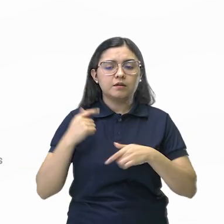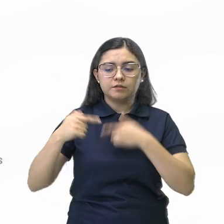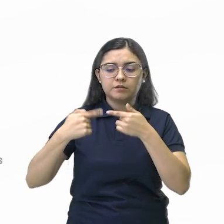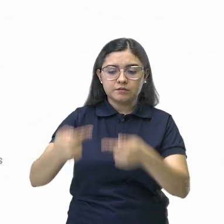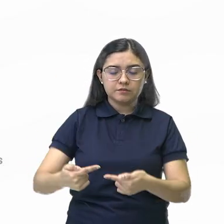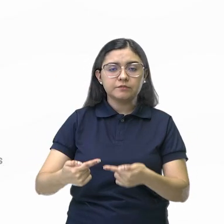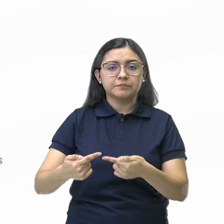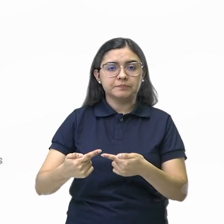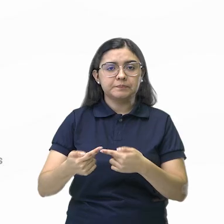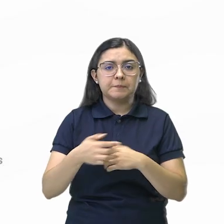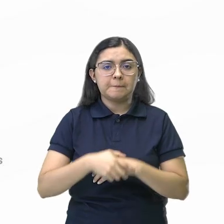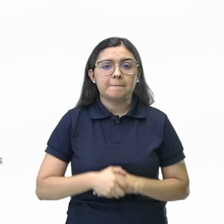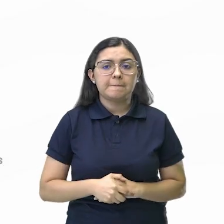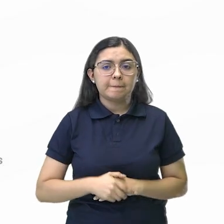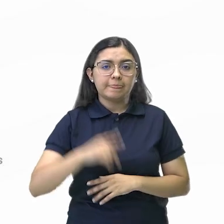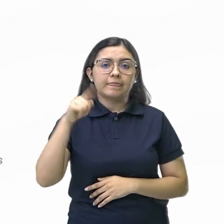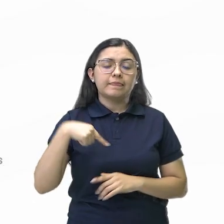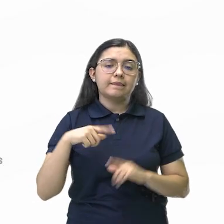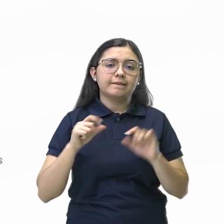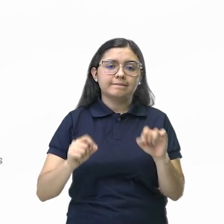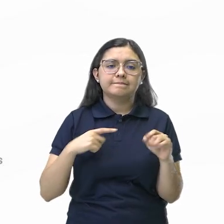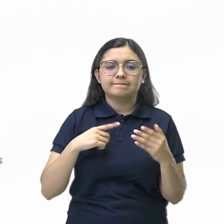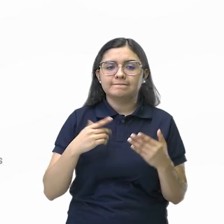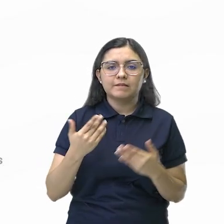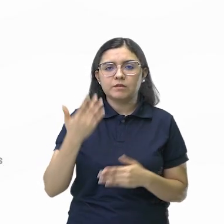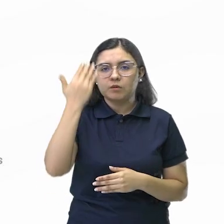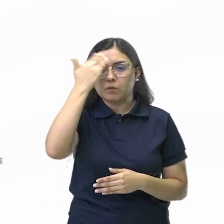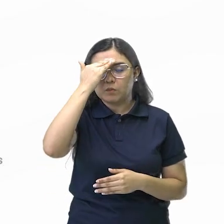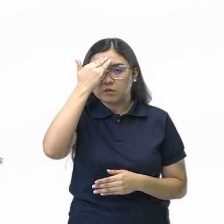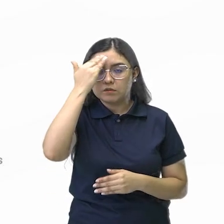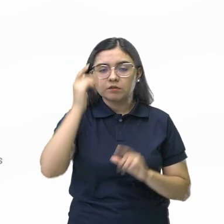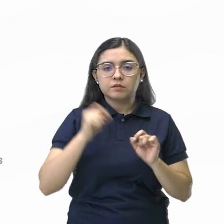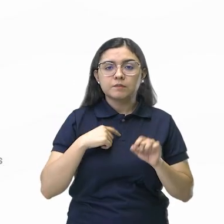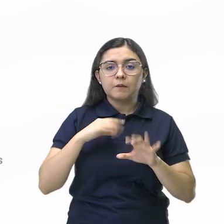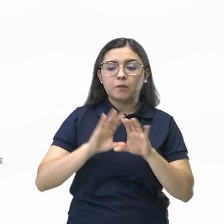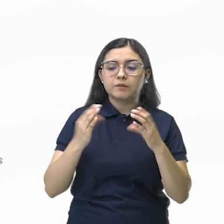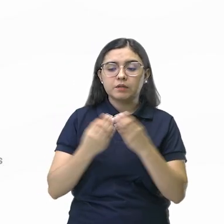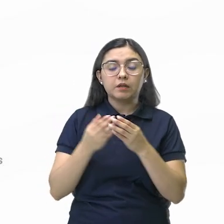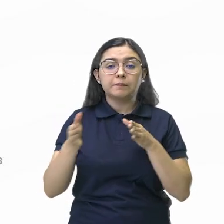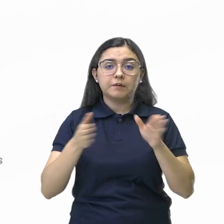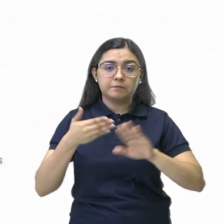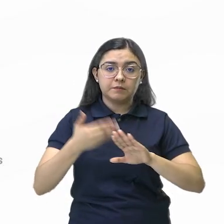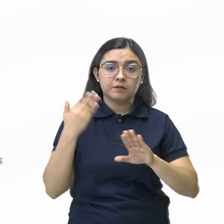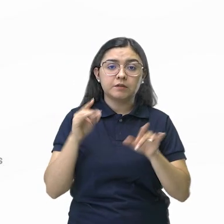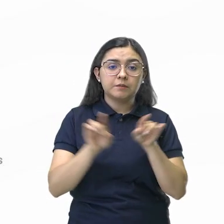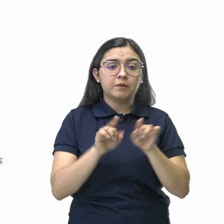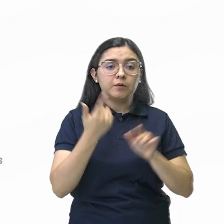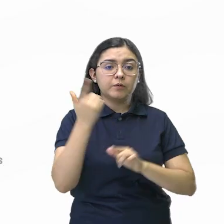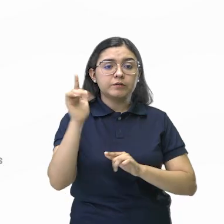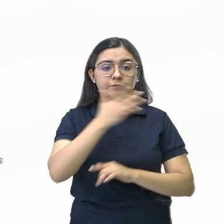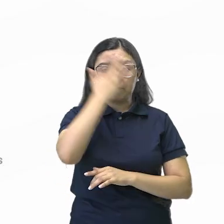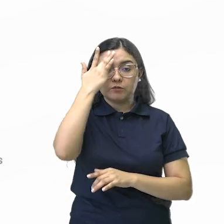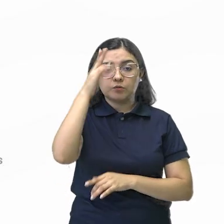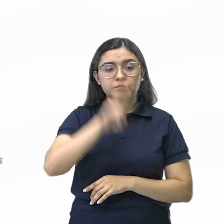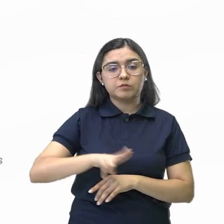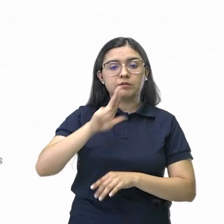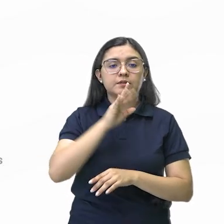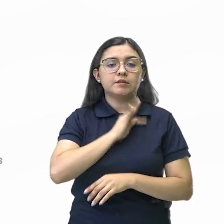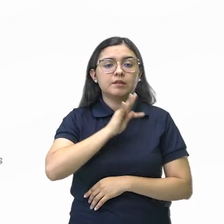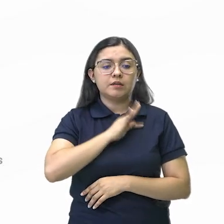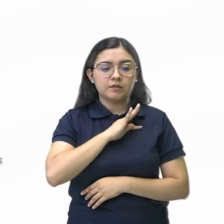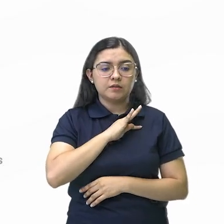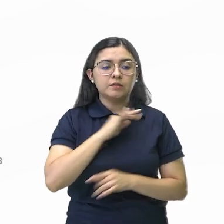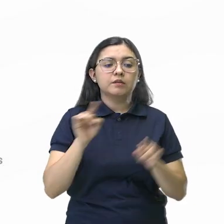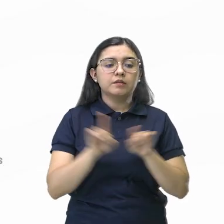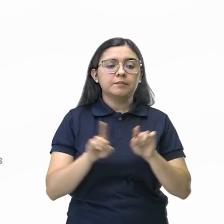hereditariedade, né, que era uma incógnita para a comunidade naquele período, Outras pessoas faziam uso da técnica